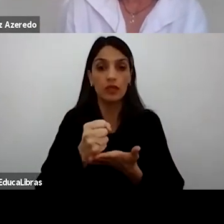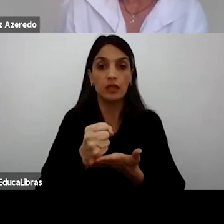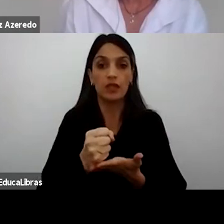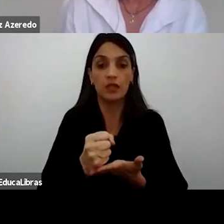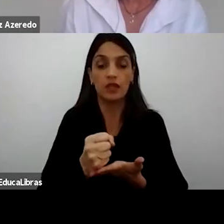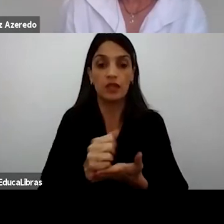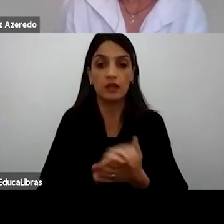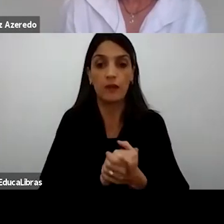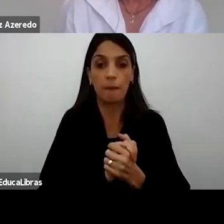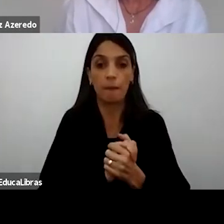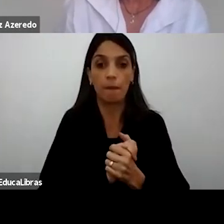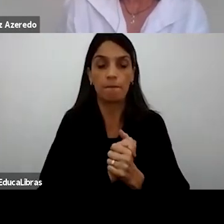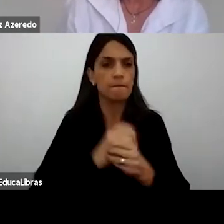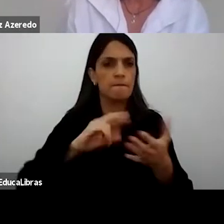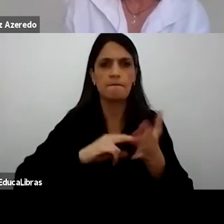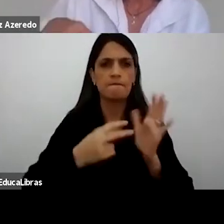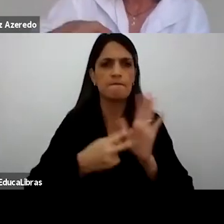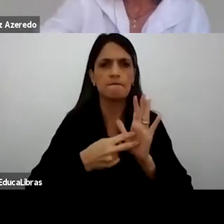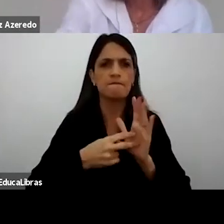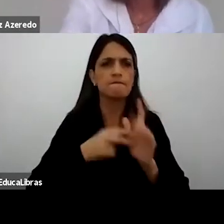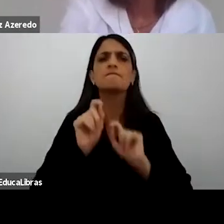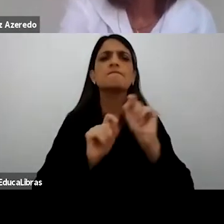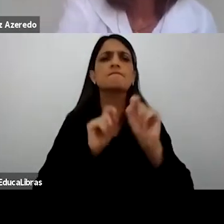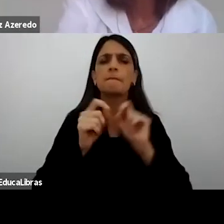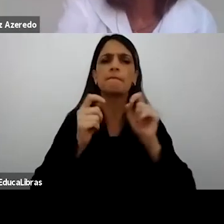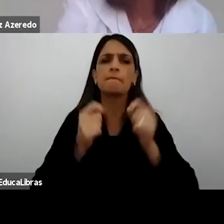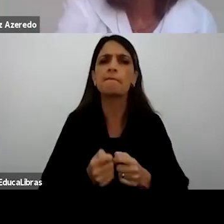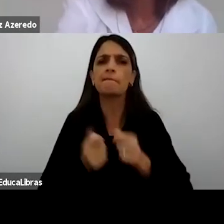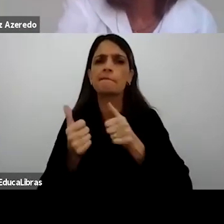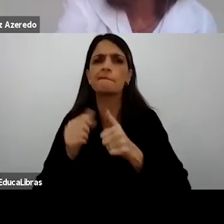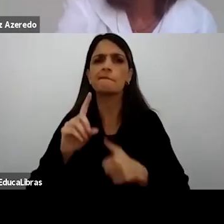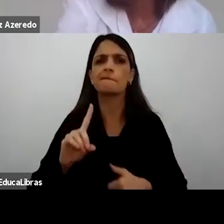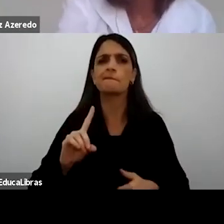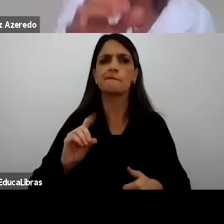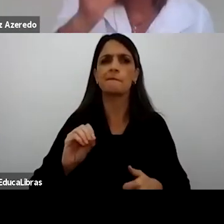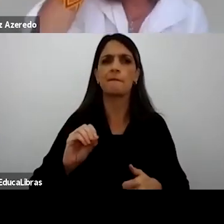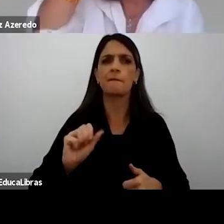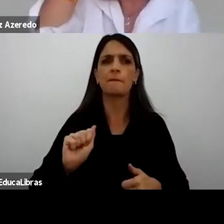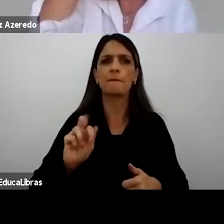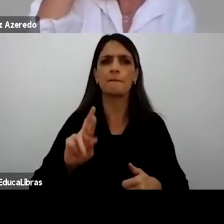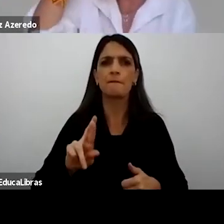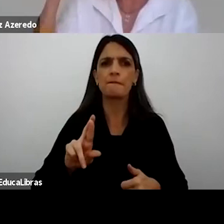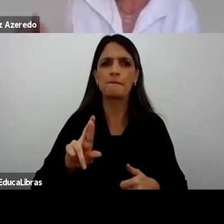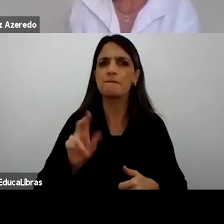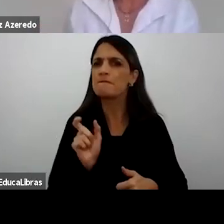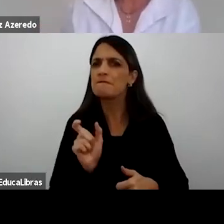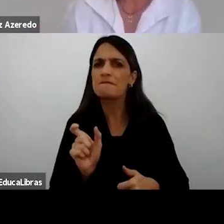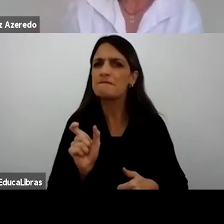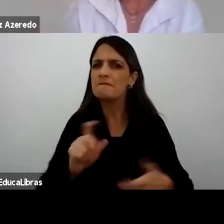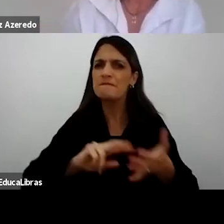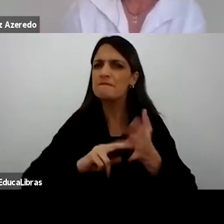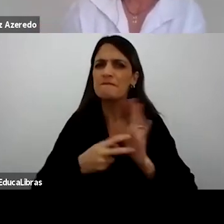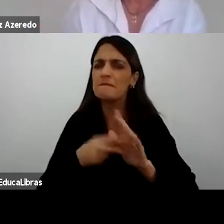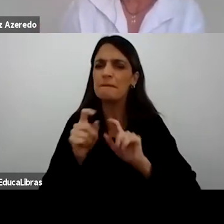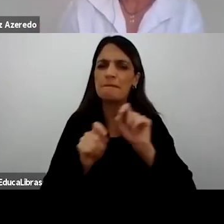pseudo-definição de doar que eu queria ler para vocês, porque eu sempre falo que o doar é uma palavra grávida de sentidos.